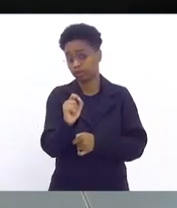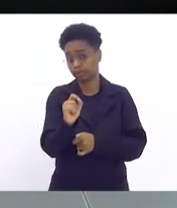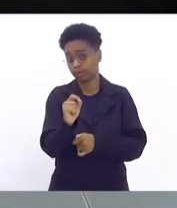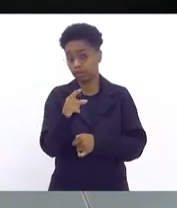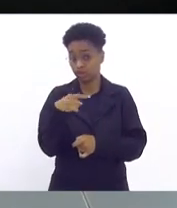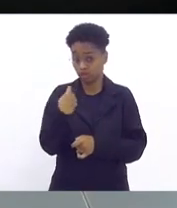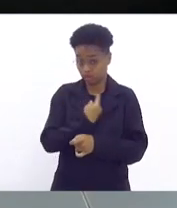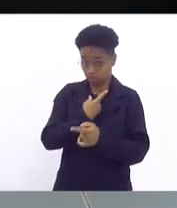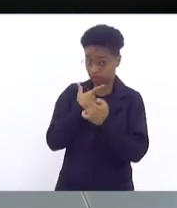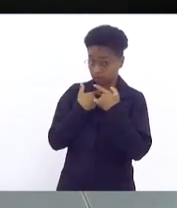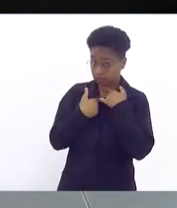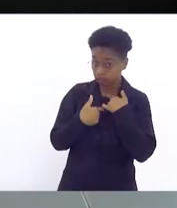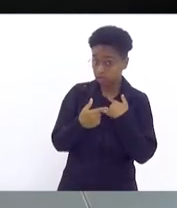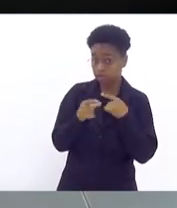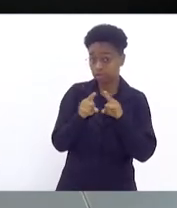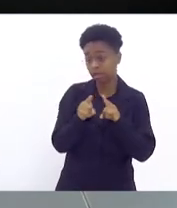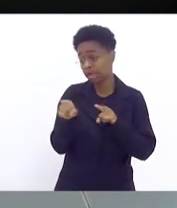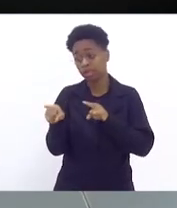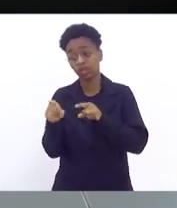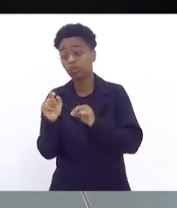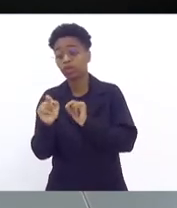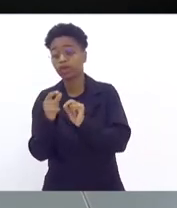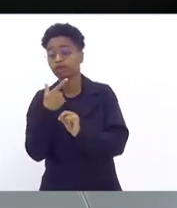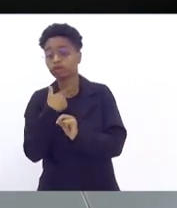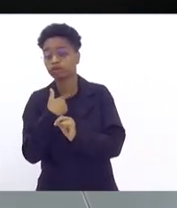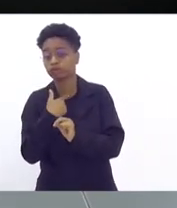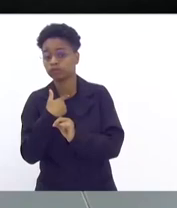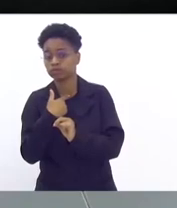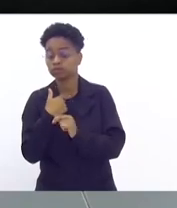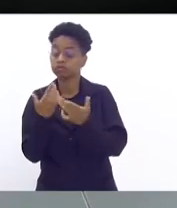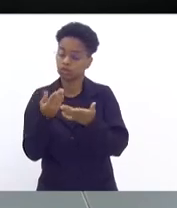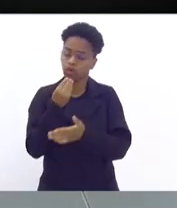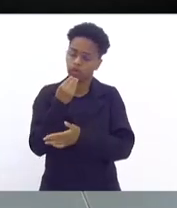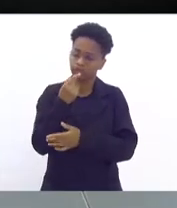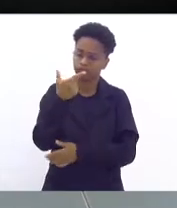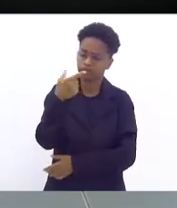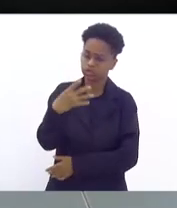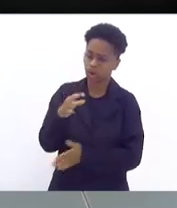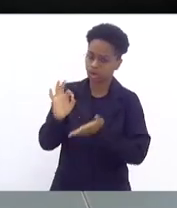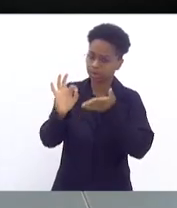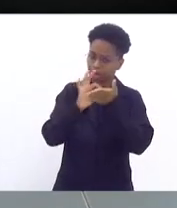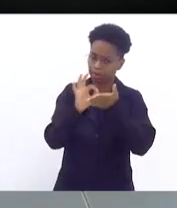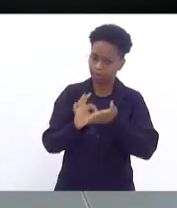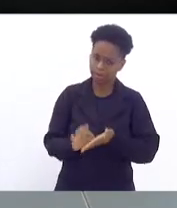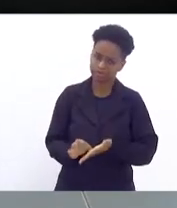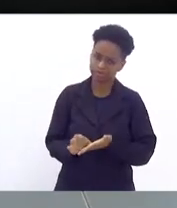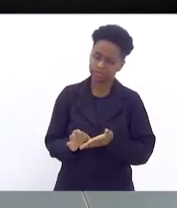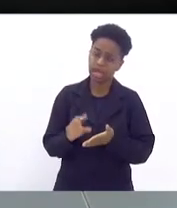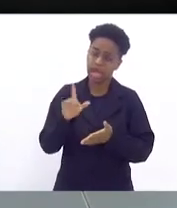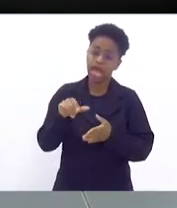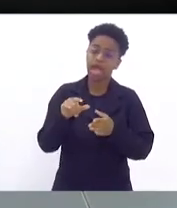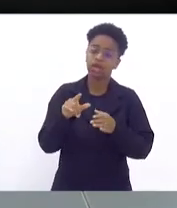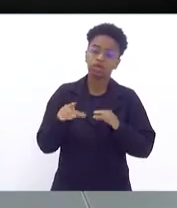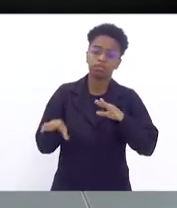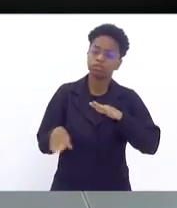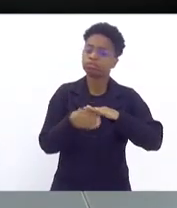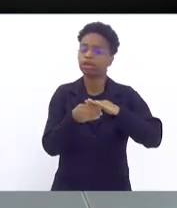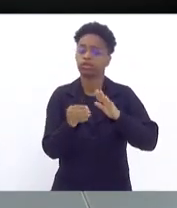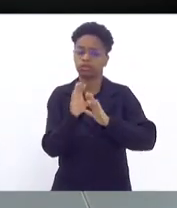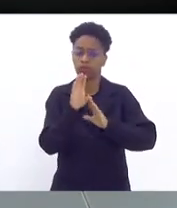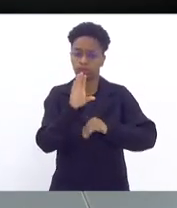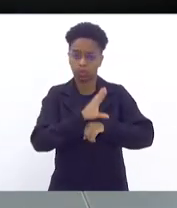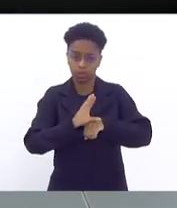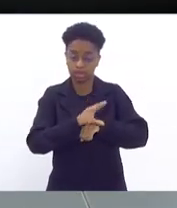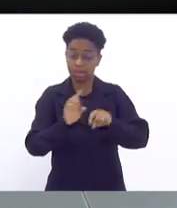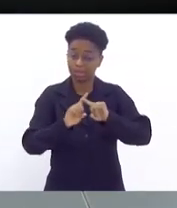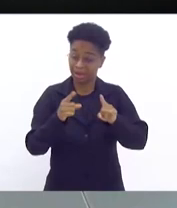quer e o outro lado que o outro lado quer claro que 24 assinaturas é de emenda constitucional mas eu